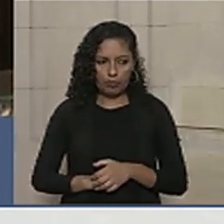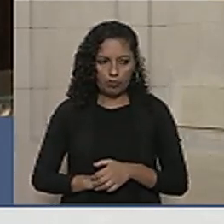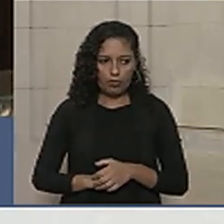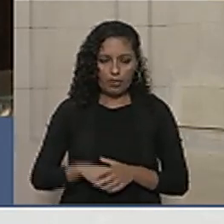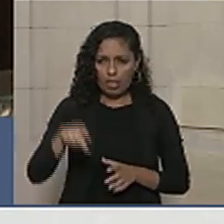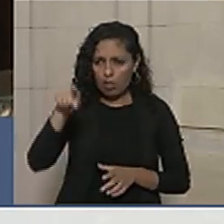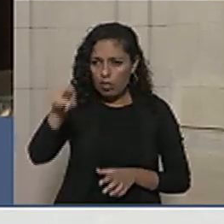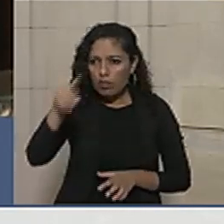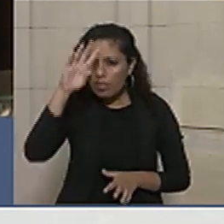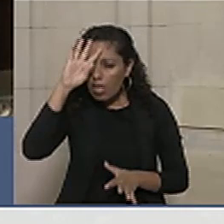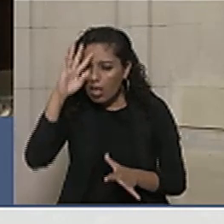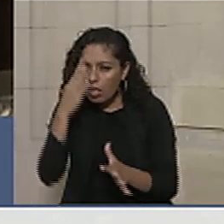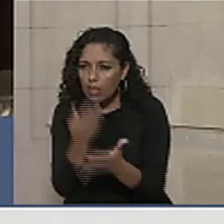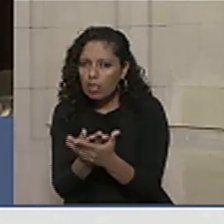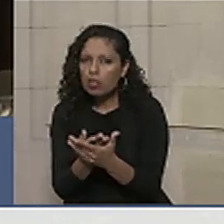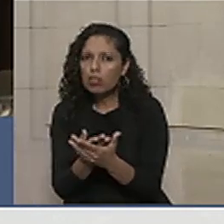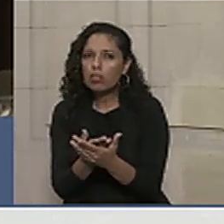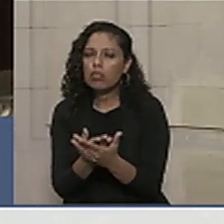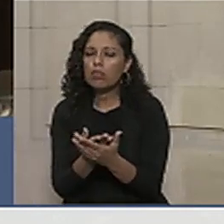ele acreditava